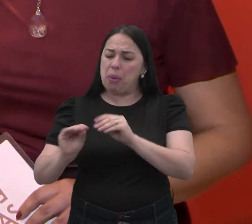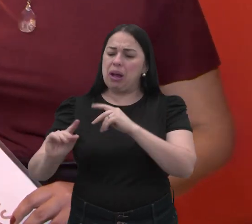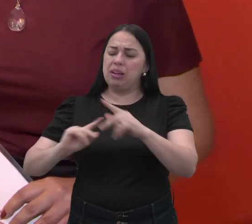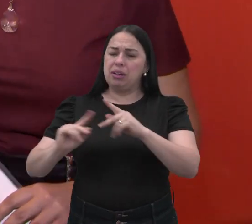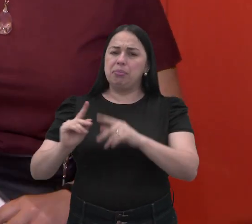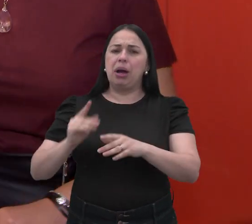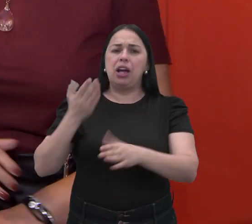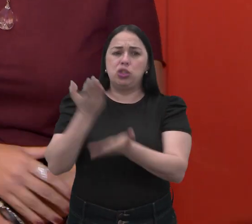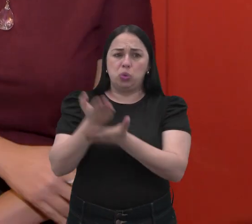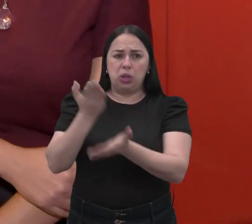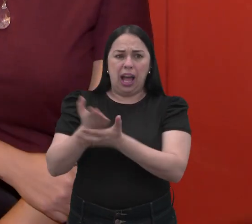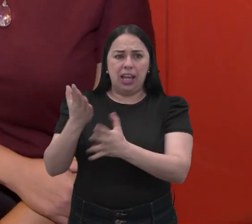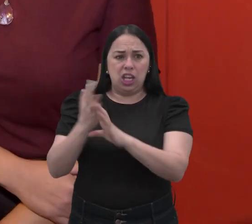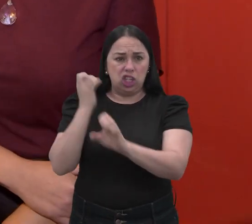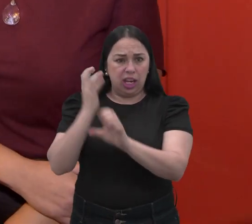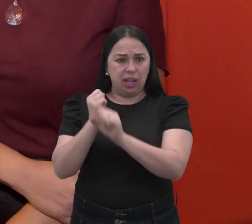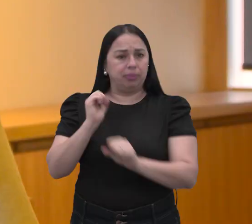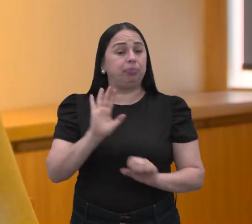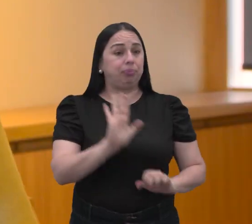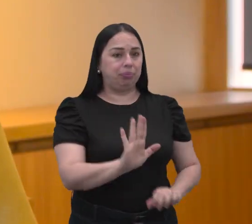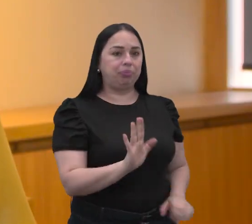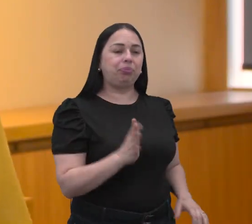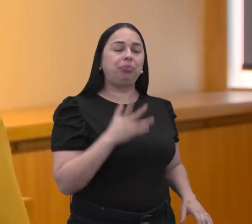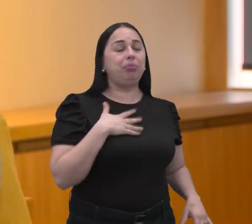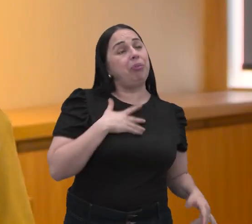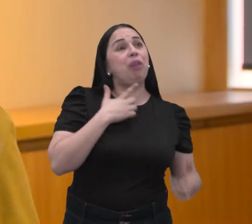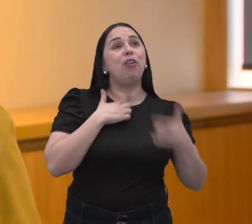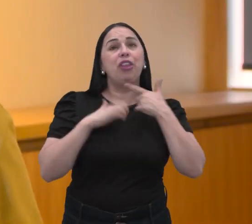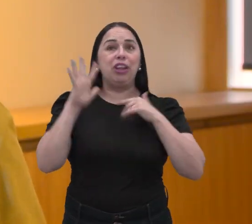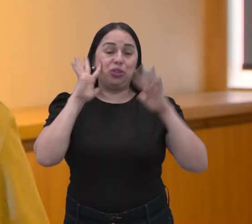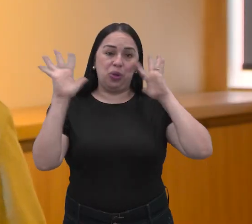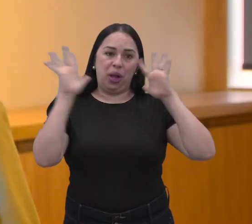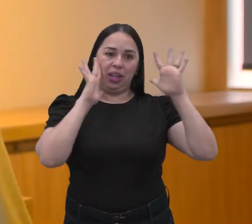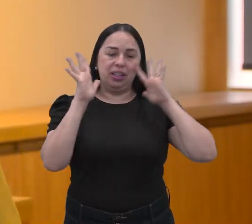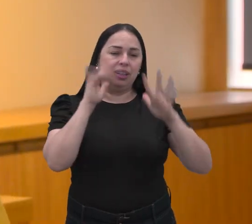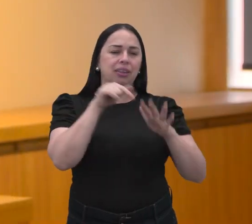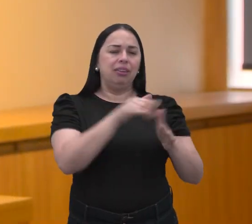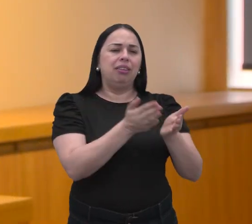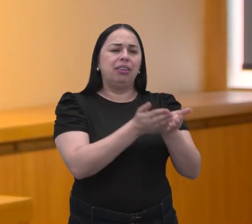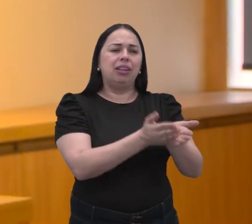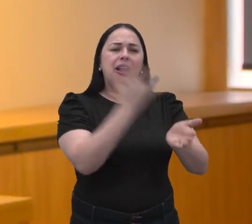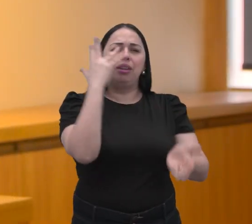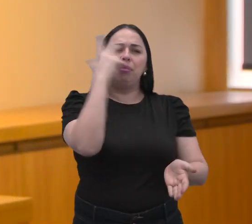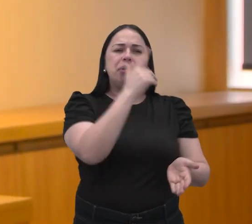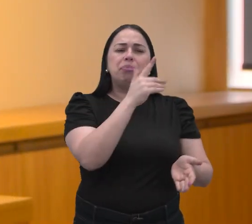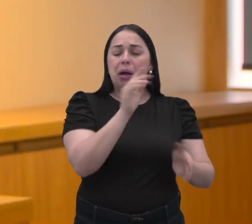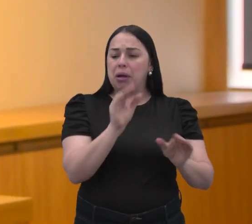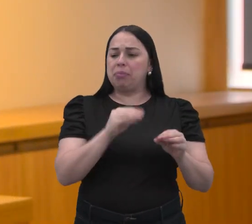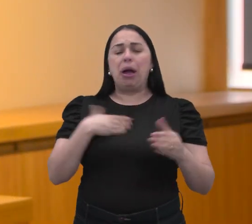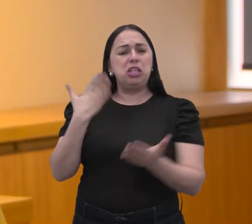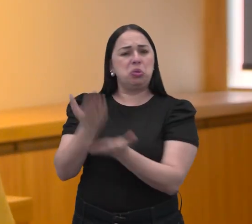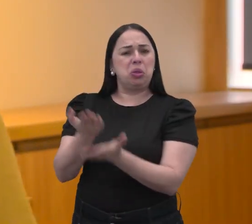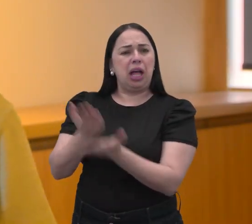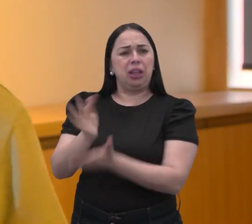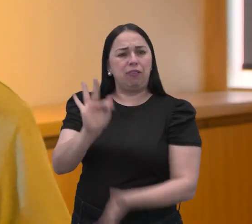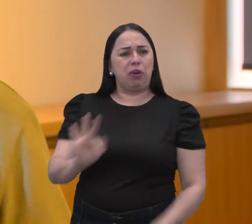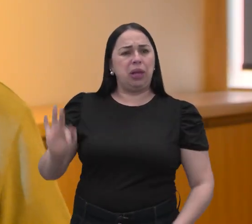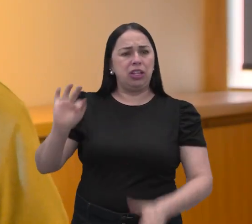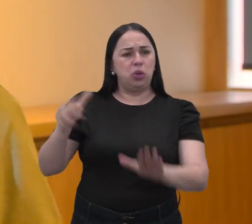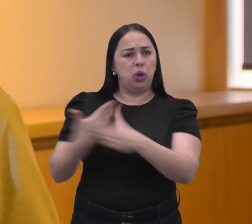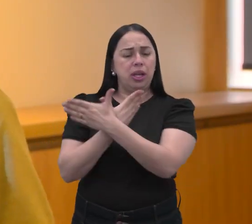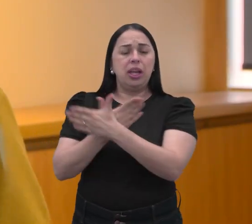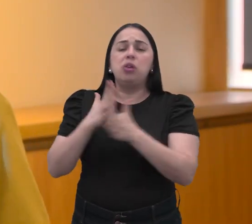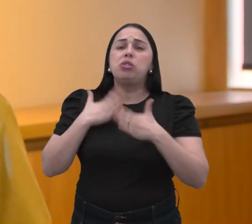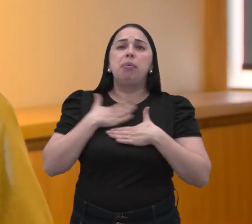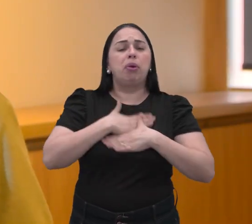mesmo? Você veio para São José para fazer pior ITA? Que foi. Na verdade, pretensioso demais da conta, né? Saindo lá de Barra Bonita para querer fazer ITA. Mas é que